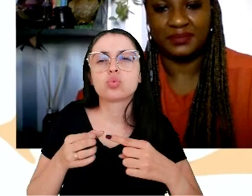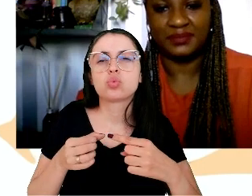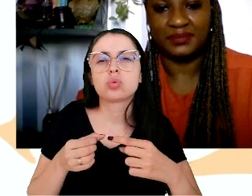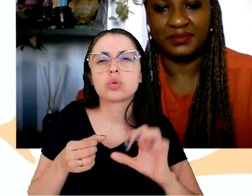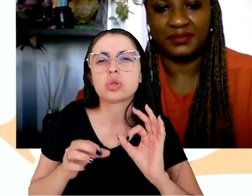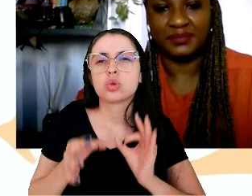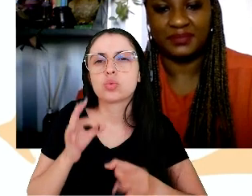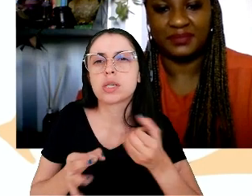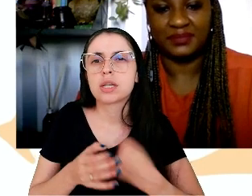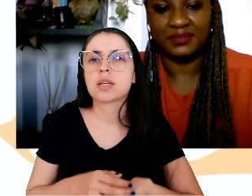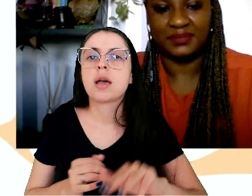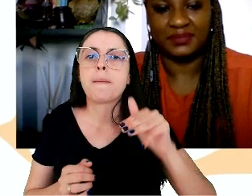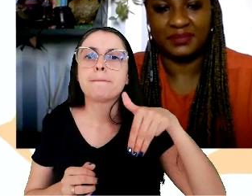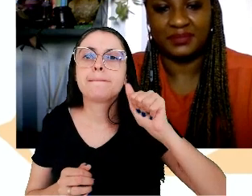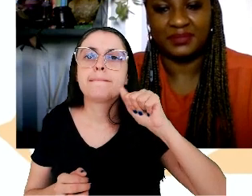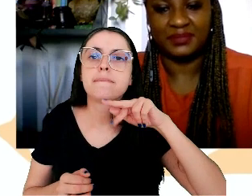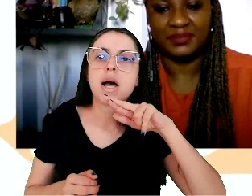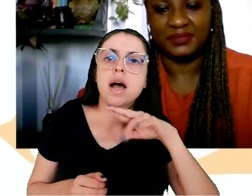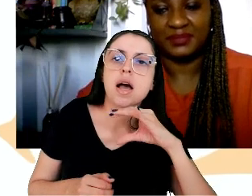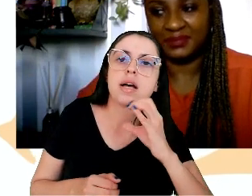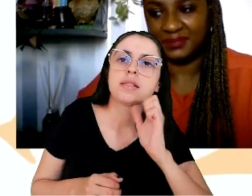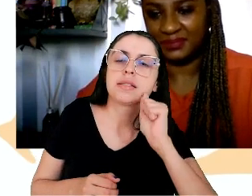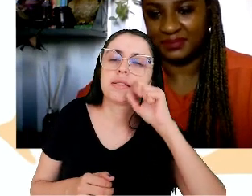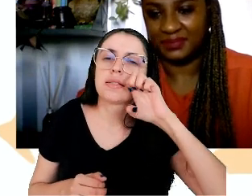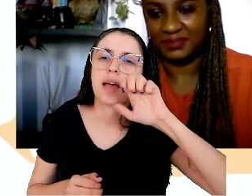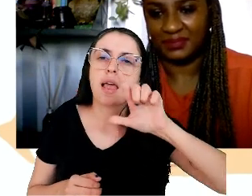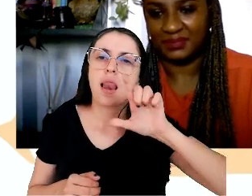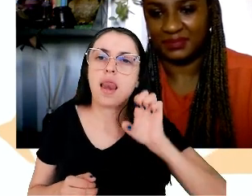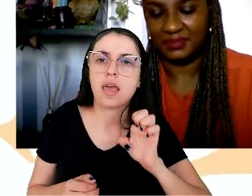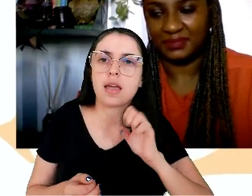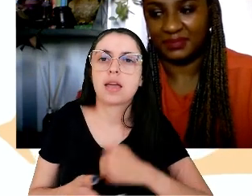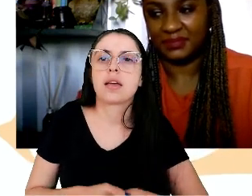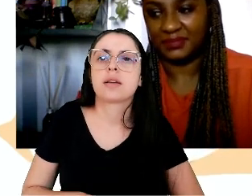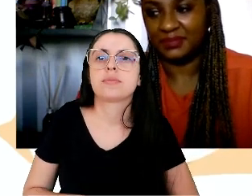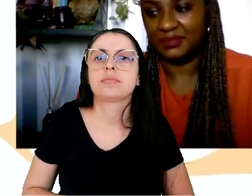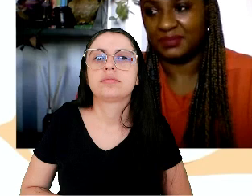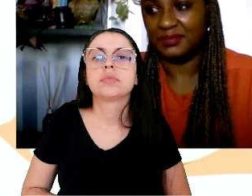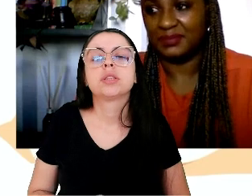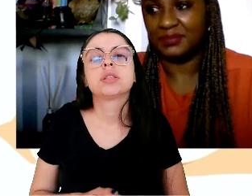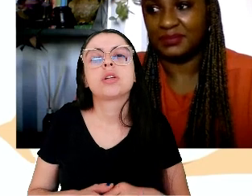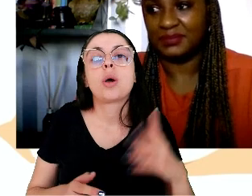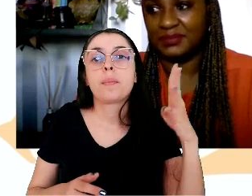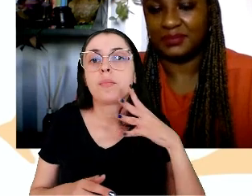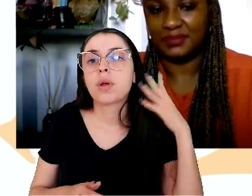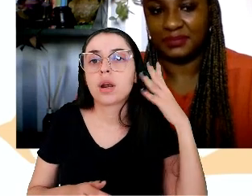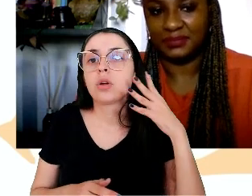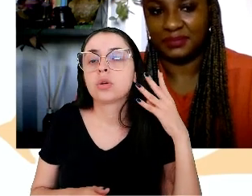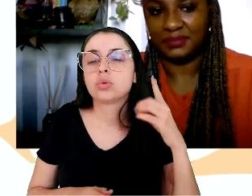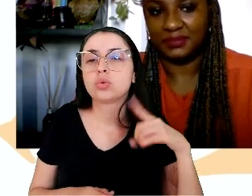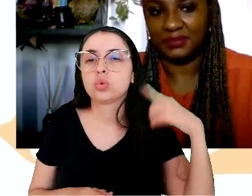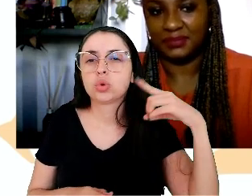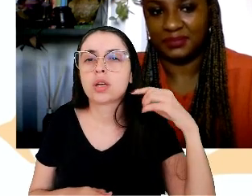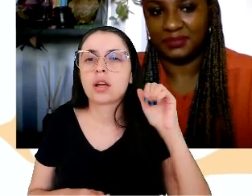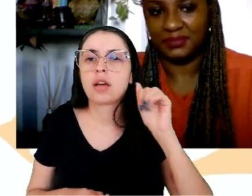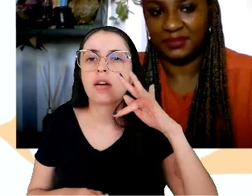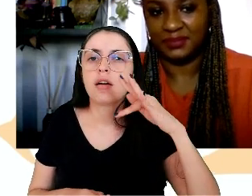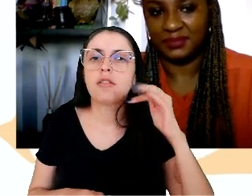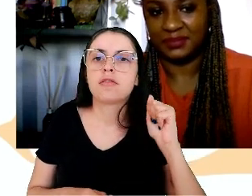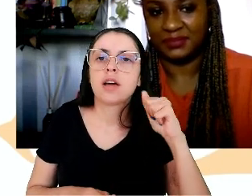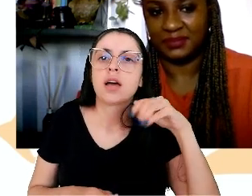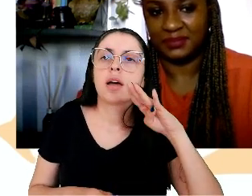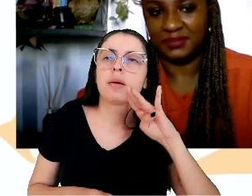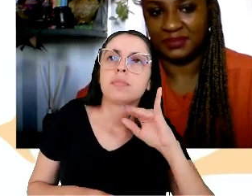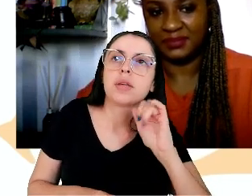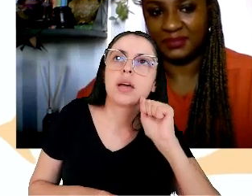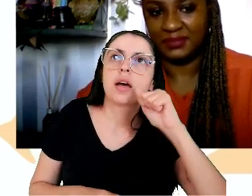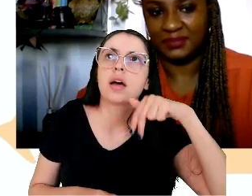JUFESP, Marcele Ragazzoni Carvalho. Teremos como palestrantes a doutora Fabiana Dalmas